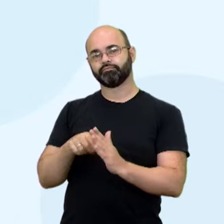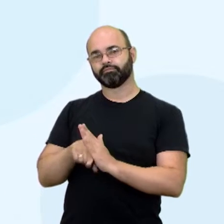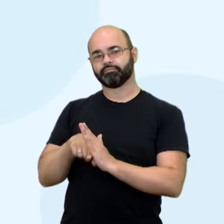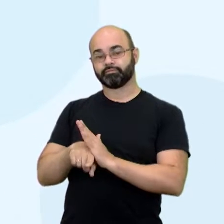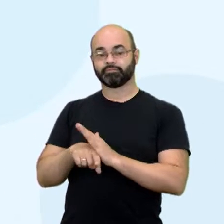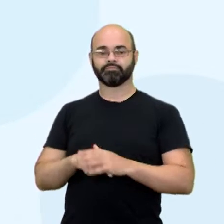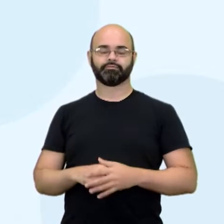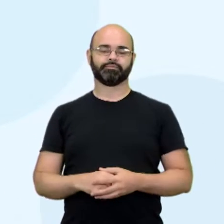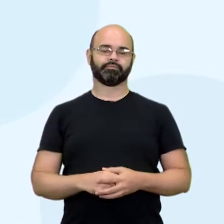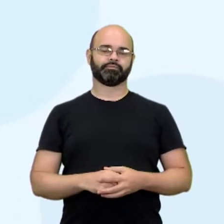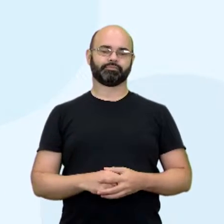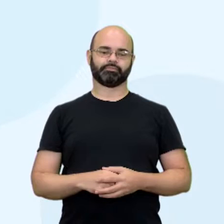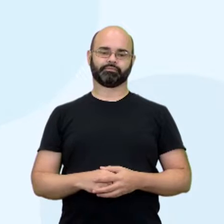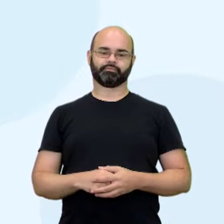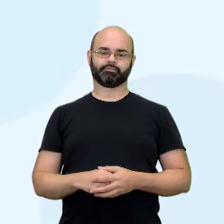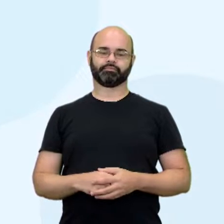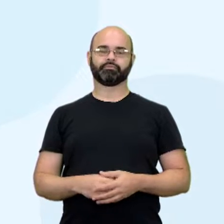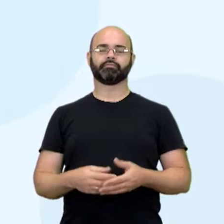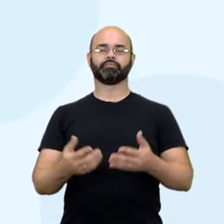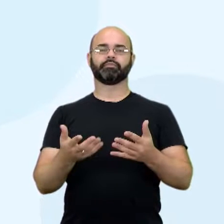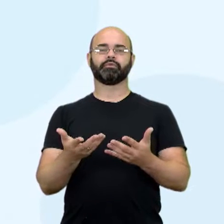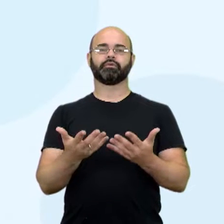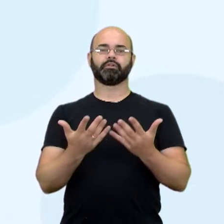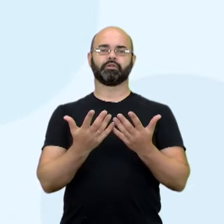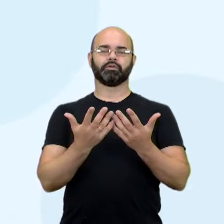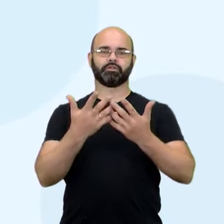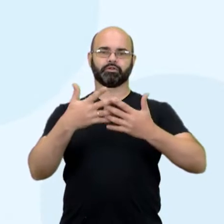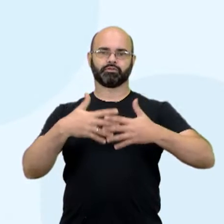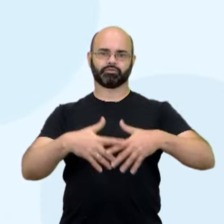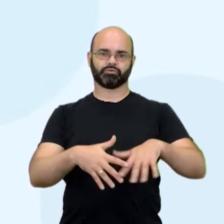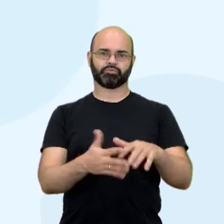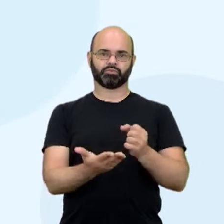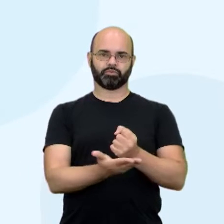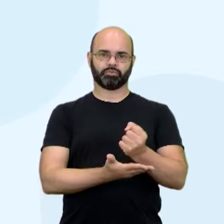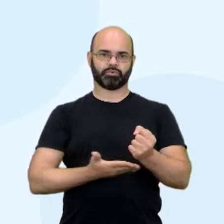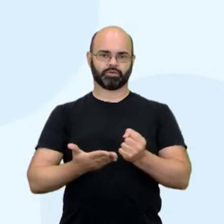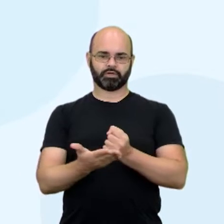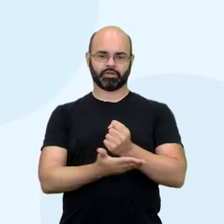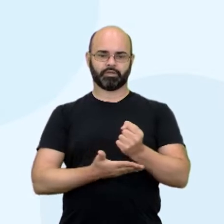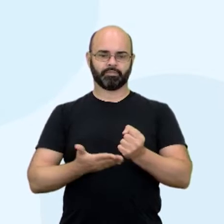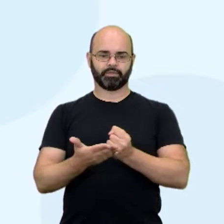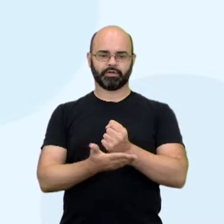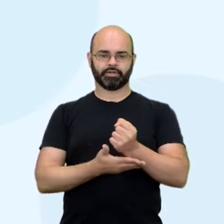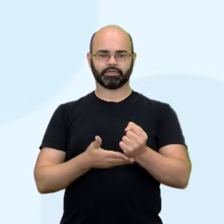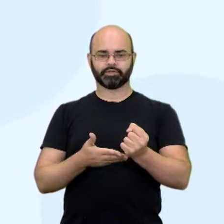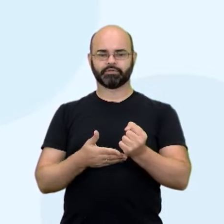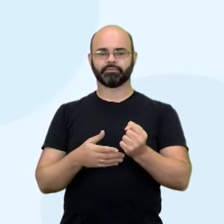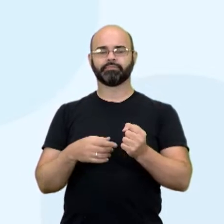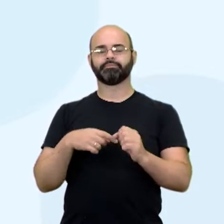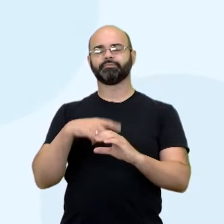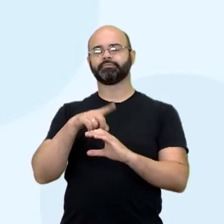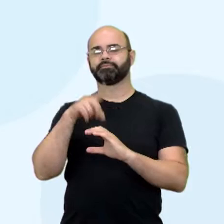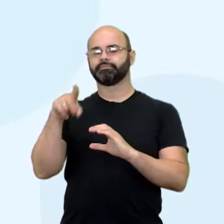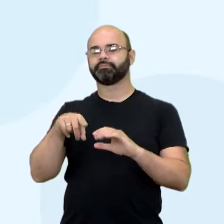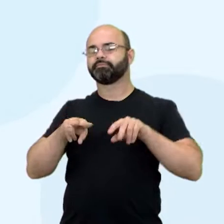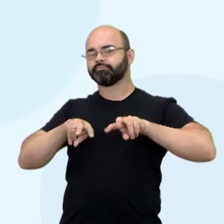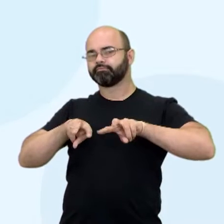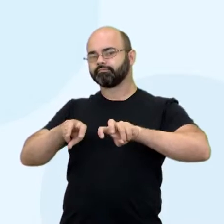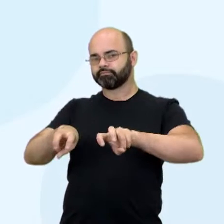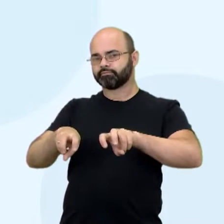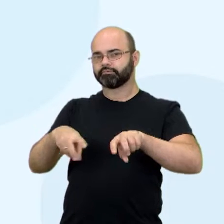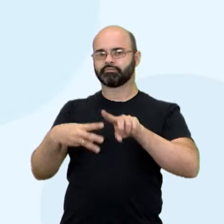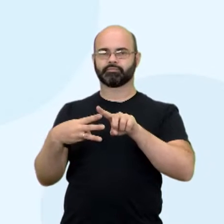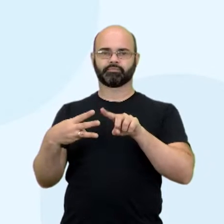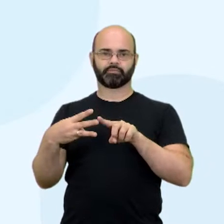dos eixos estruturantes, que nessa atividade nós estamos falando sobre investigação científica, nós temos 3 aí